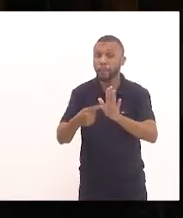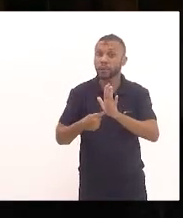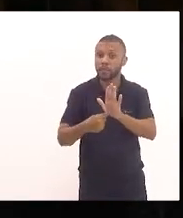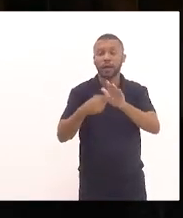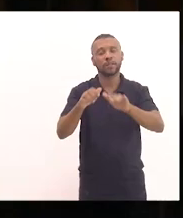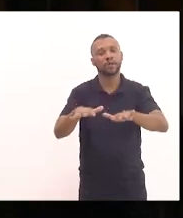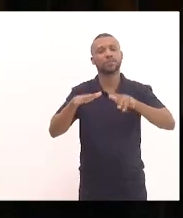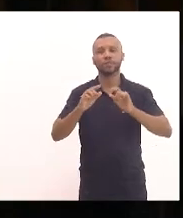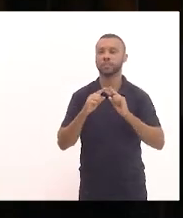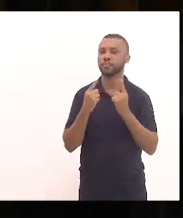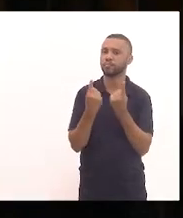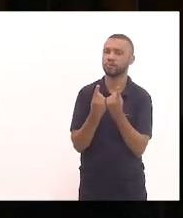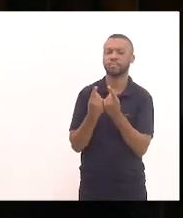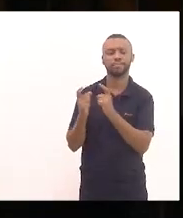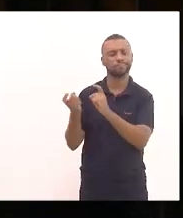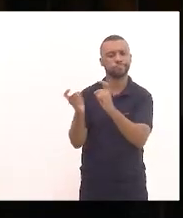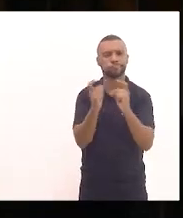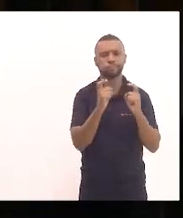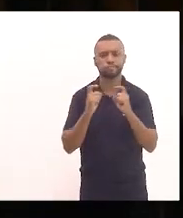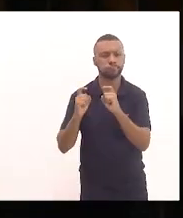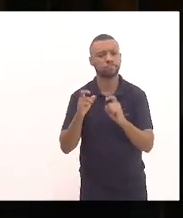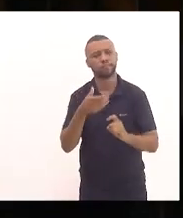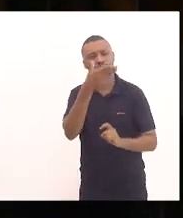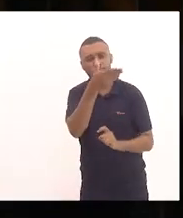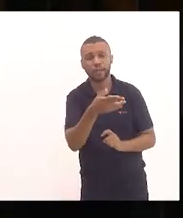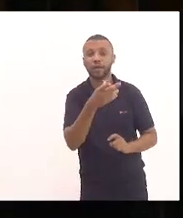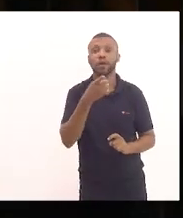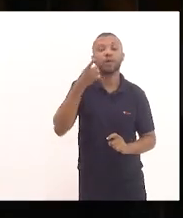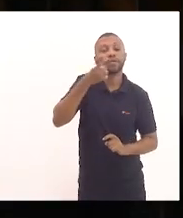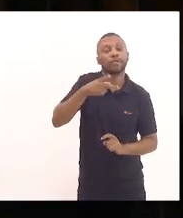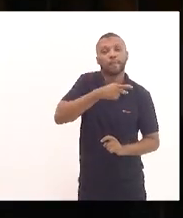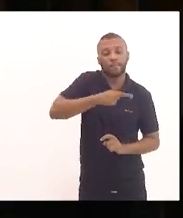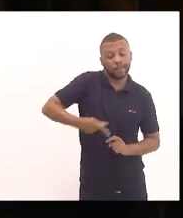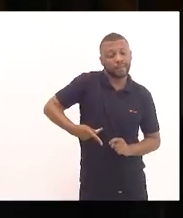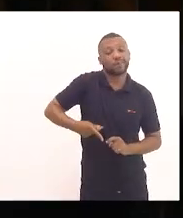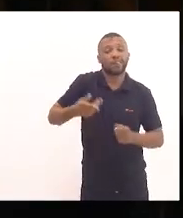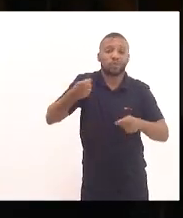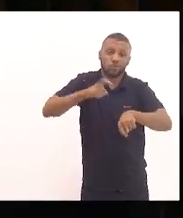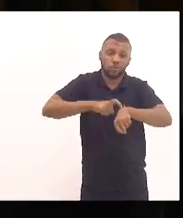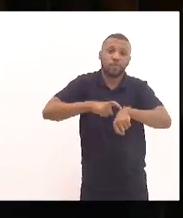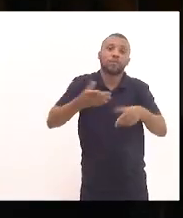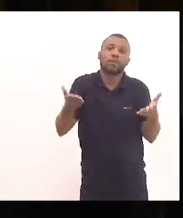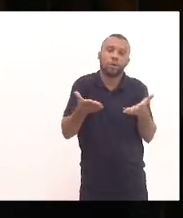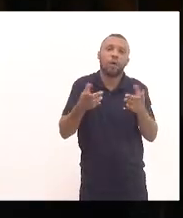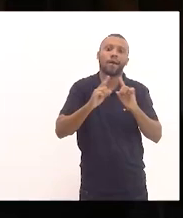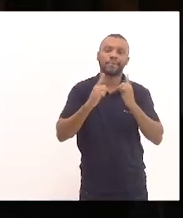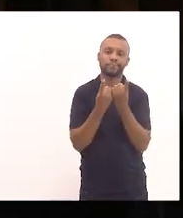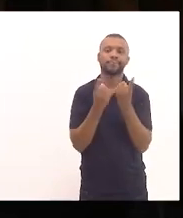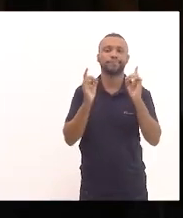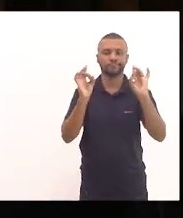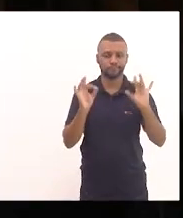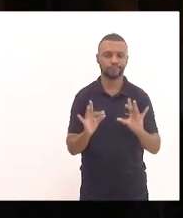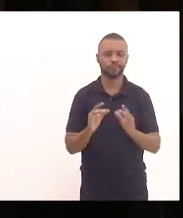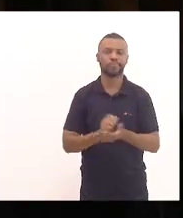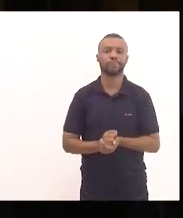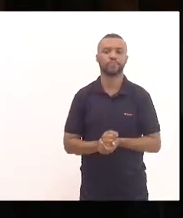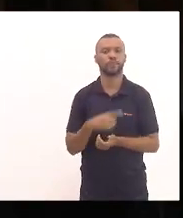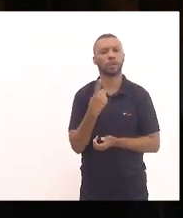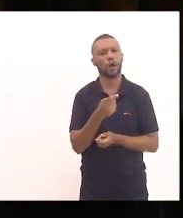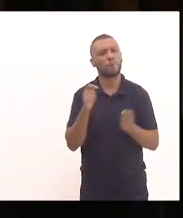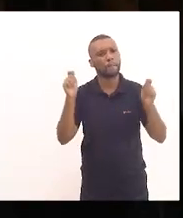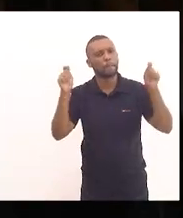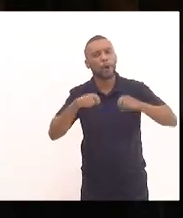pública, deputado Flávio Serafim, que preside esse momento dessa sessão. A gente pôde trazer